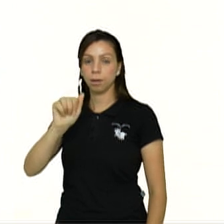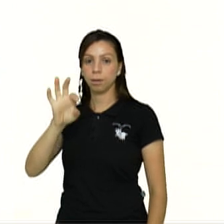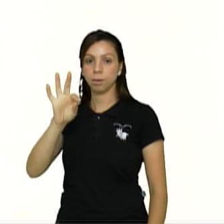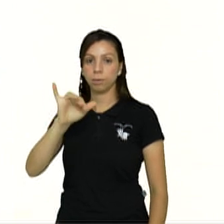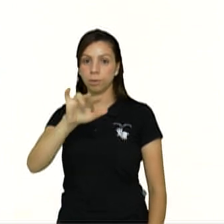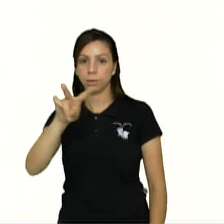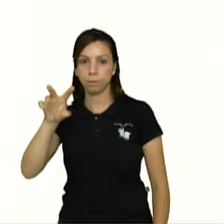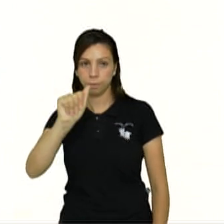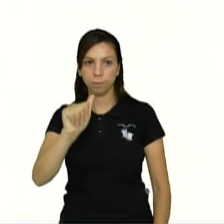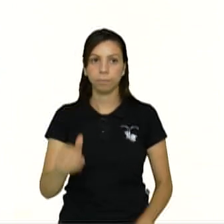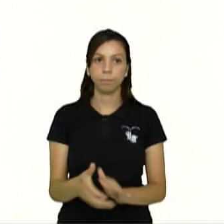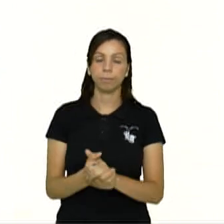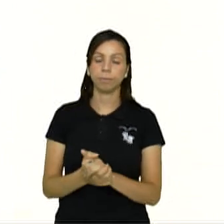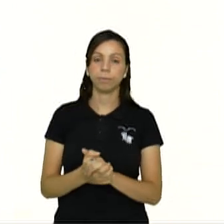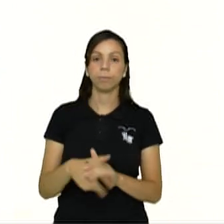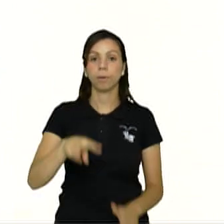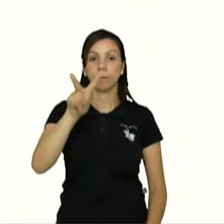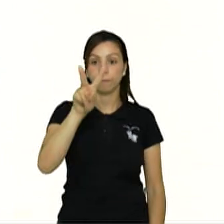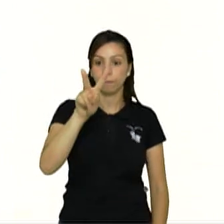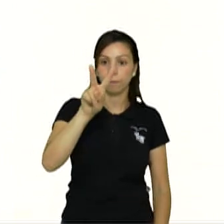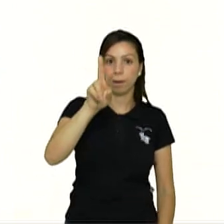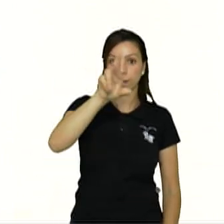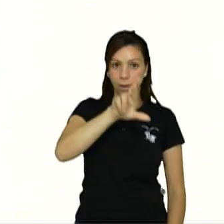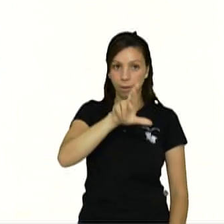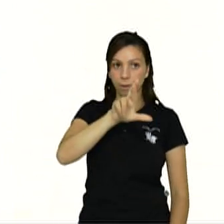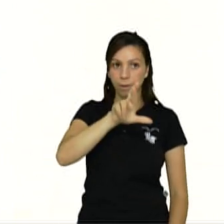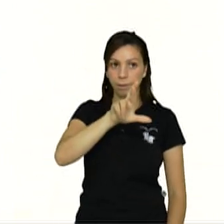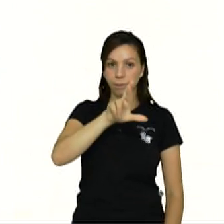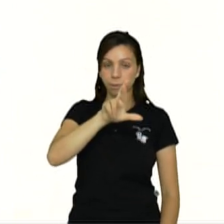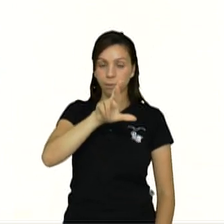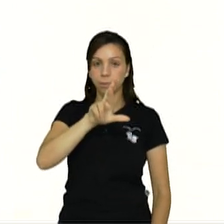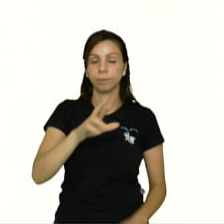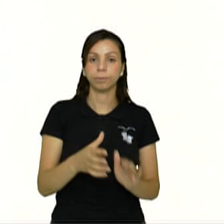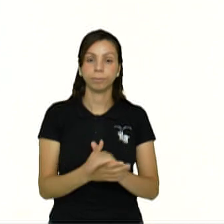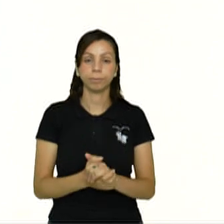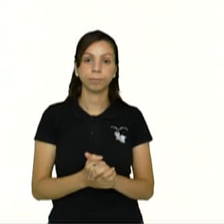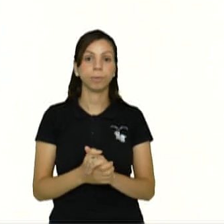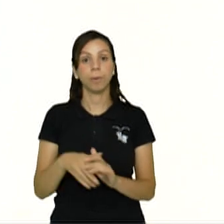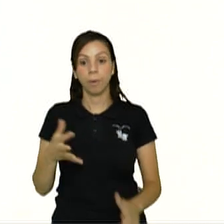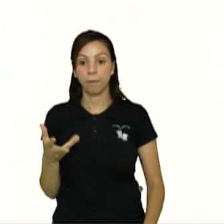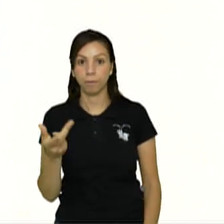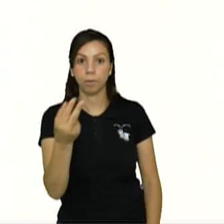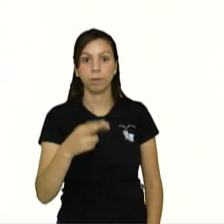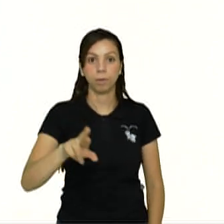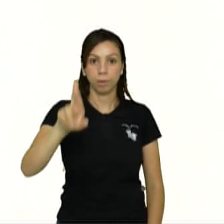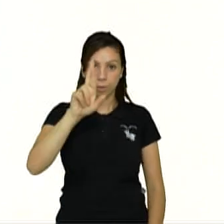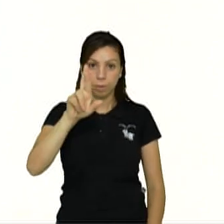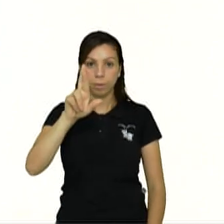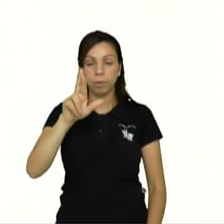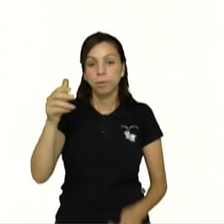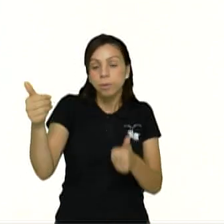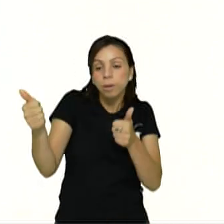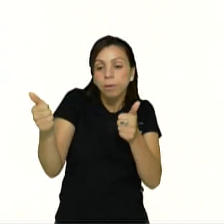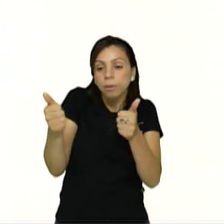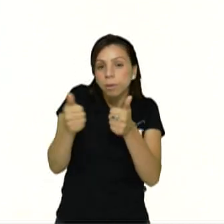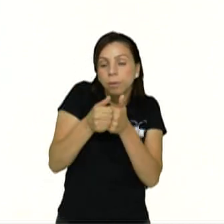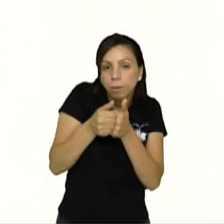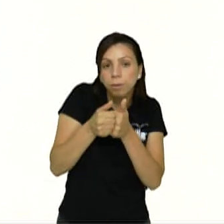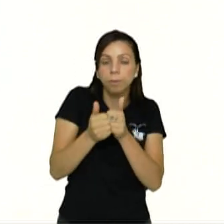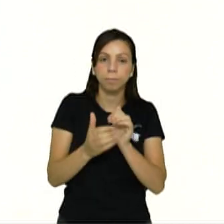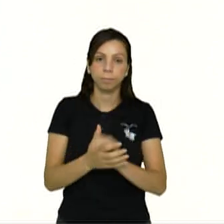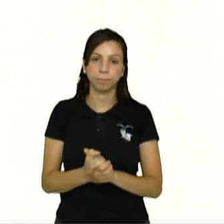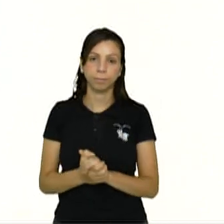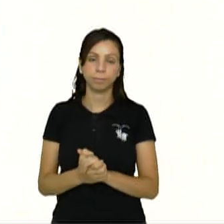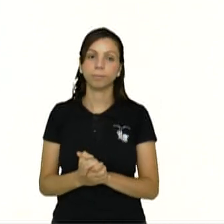relativa. Vou representar por VR. Ó, VR é P, vai ser a velocidade relativa de aproximação.